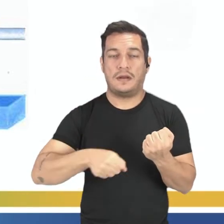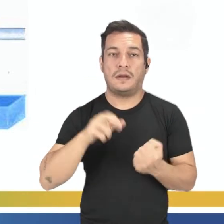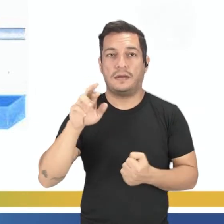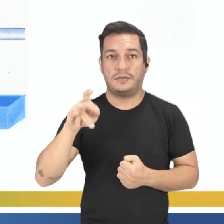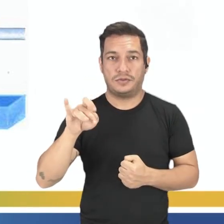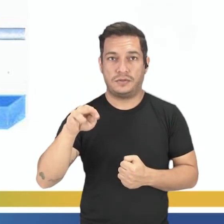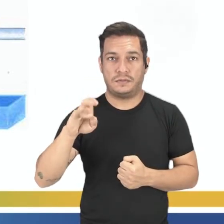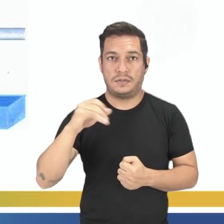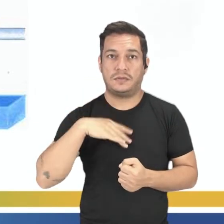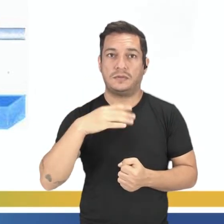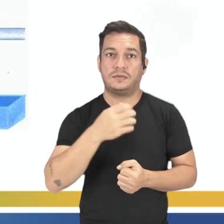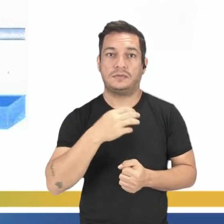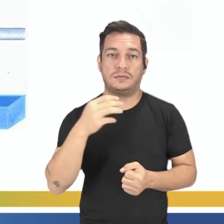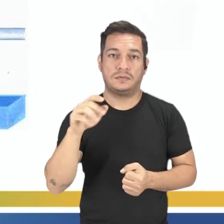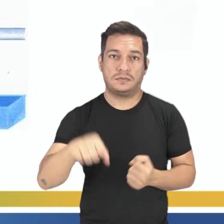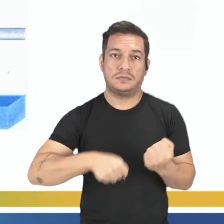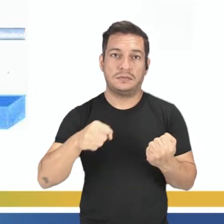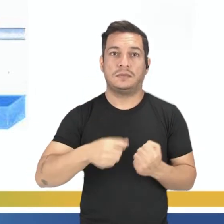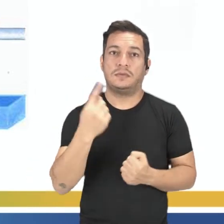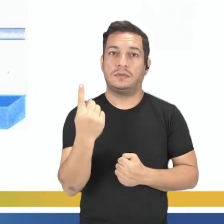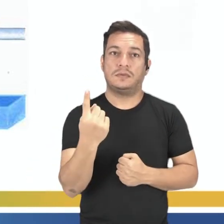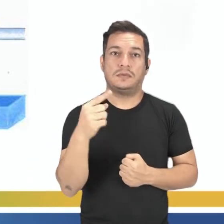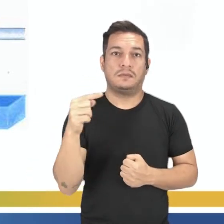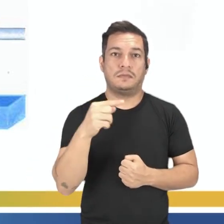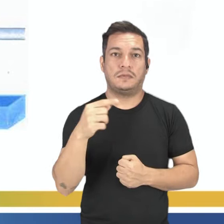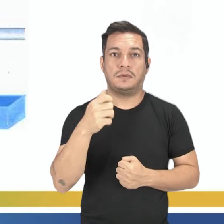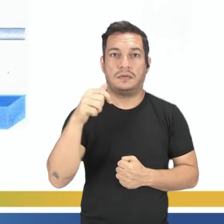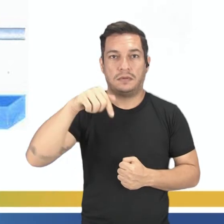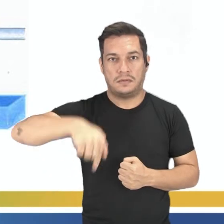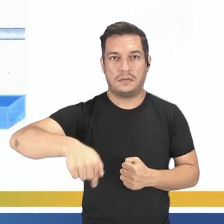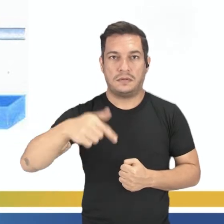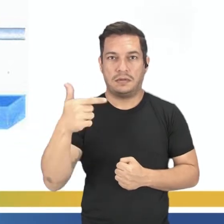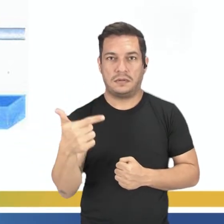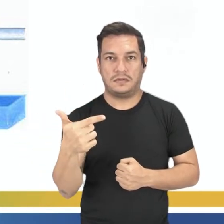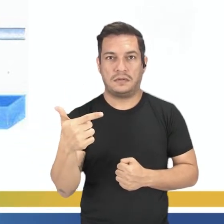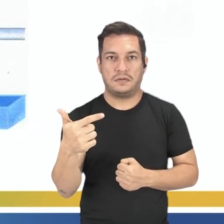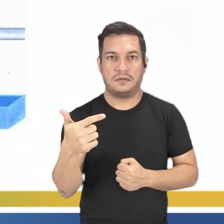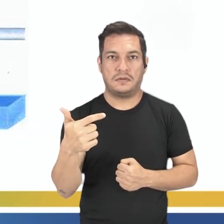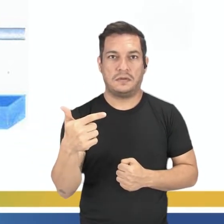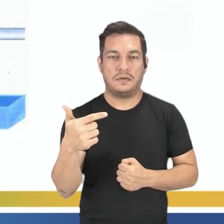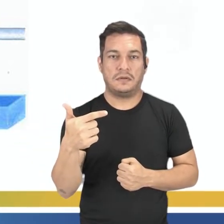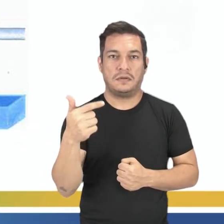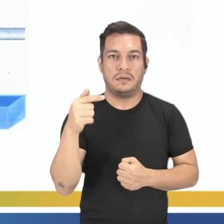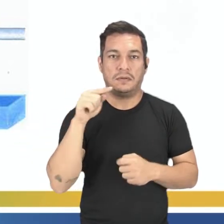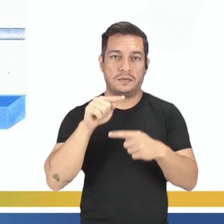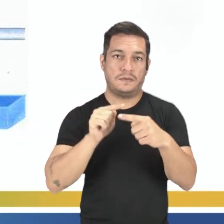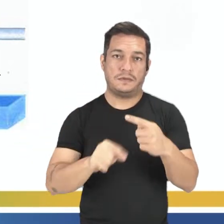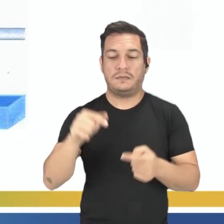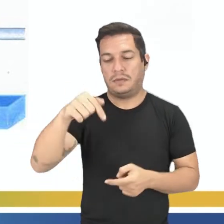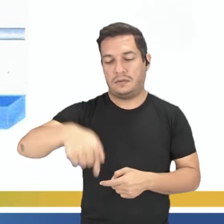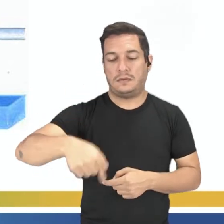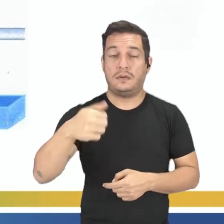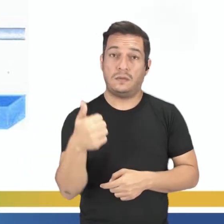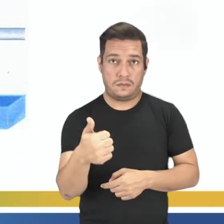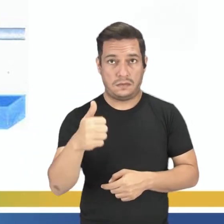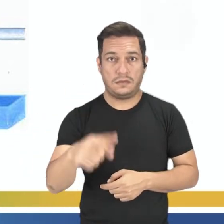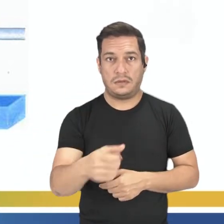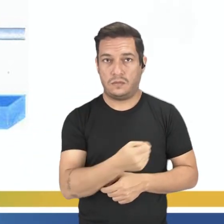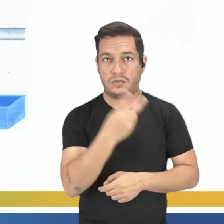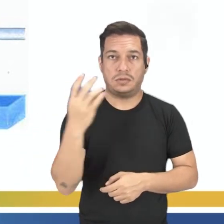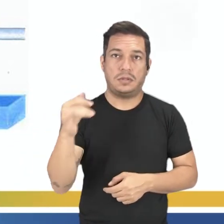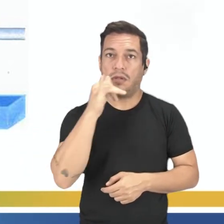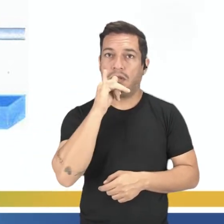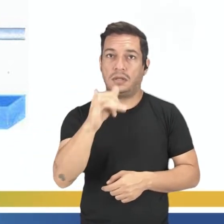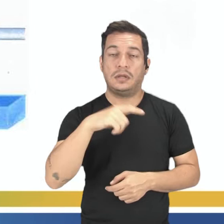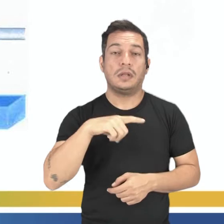1 menos Q2, que é a quantidade de energia que ficou na fonte fria, dividido para Q1, que é a quantidade de energia que